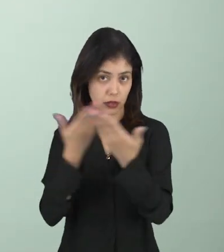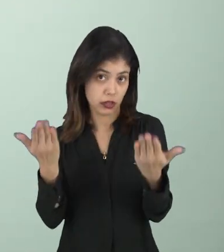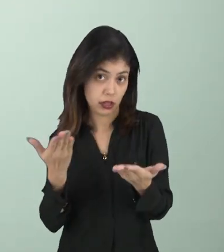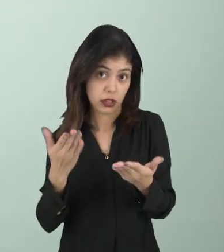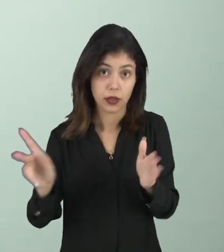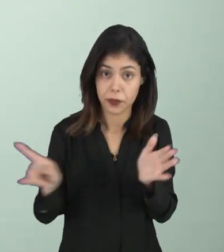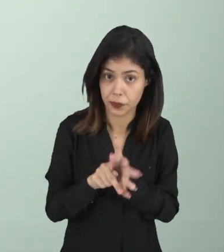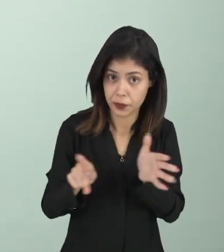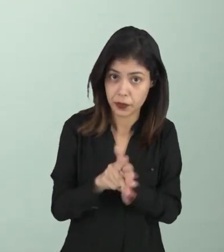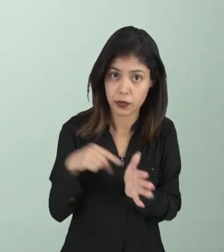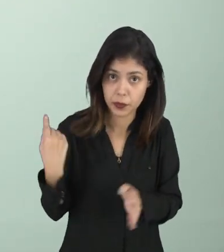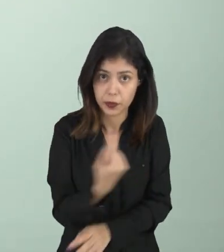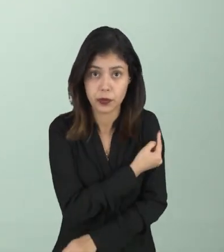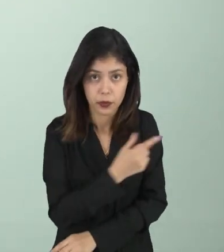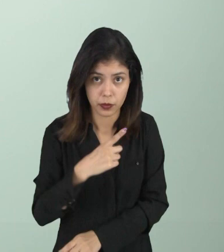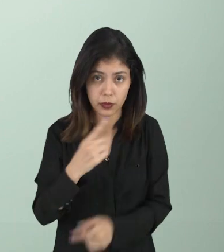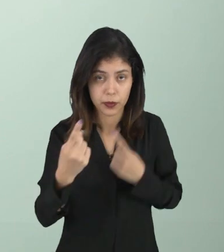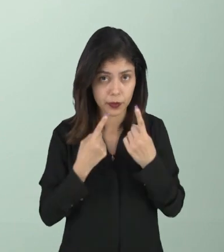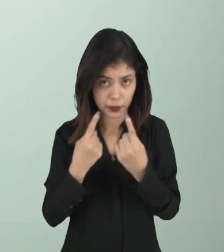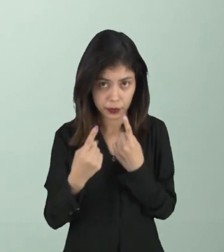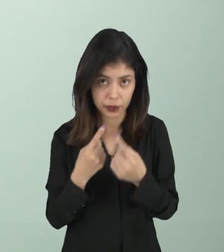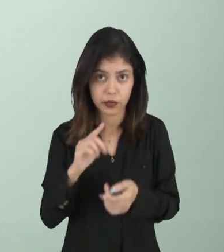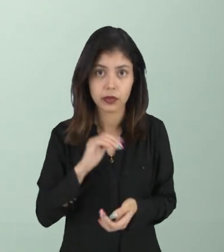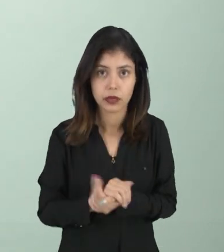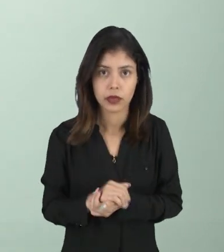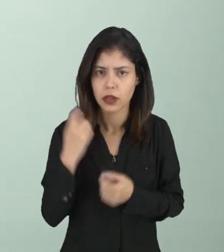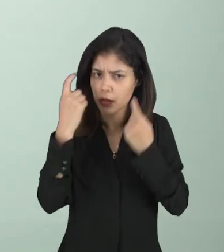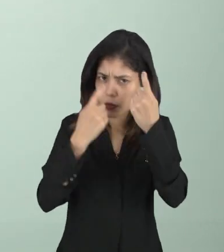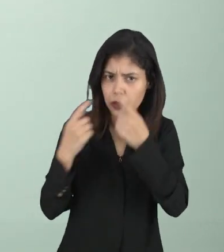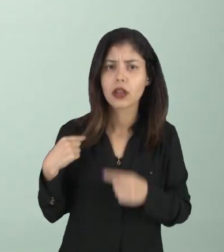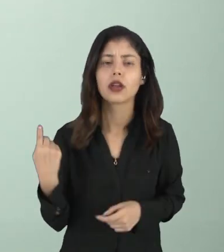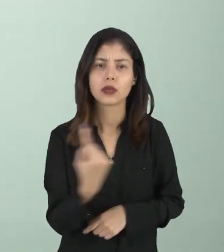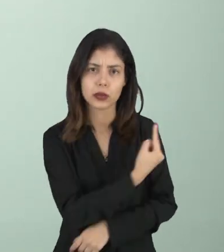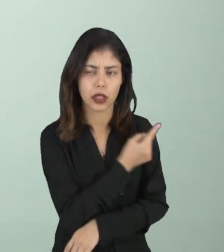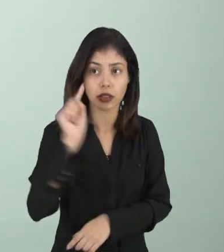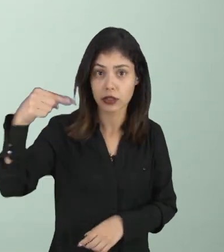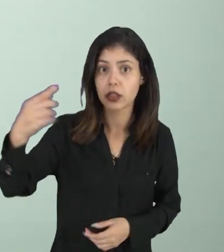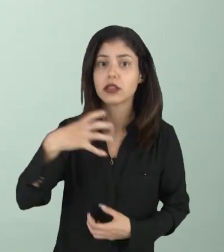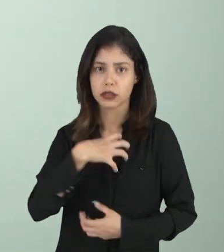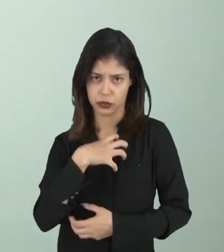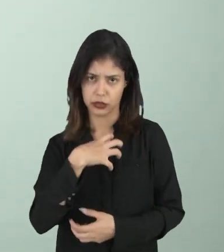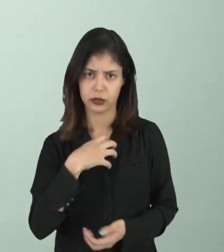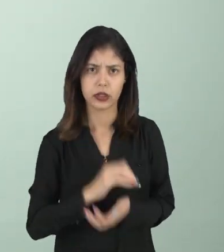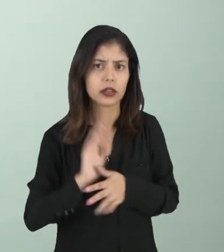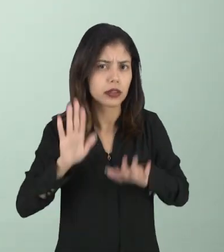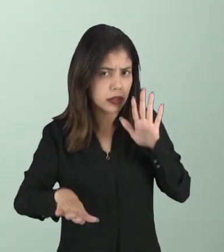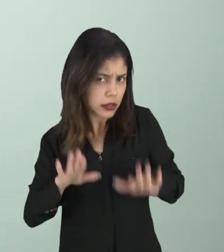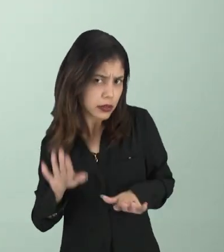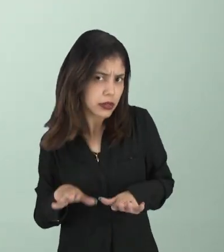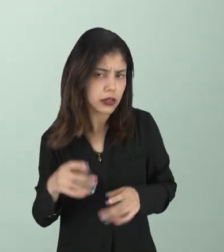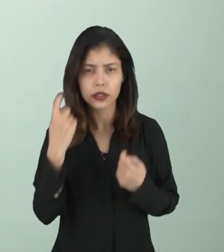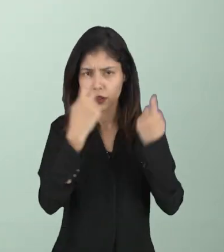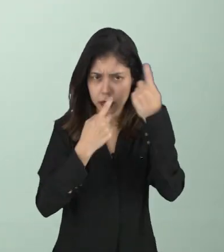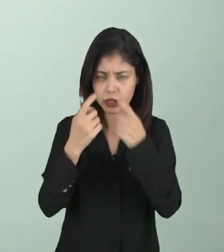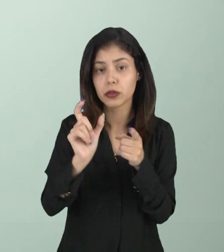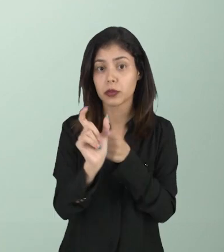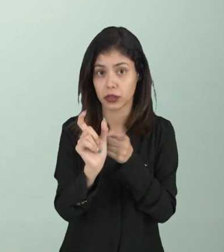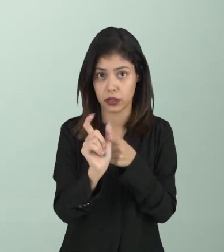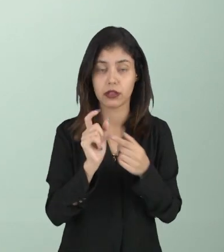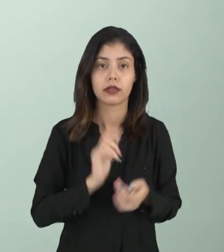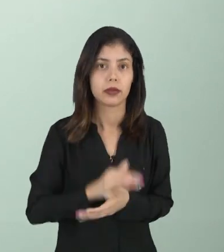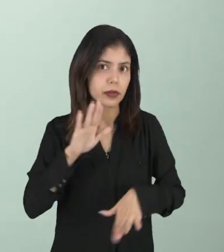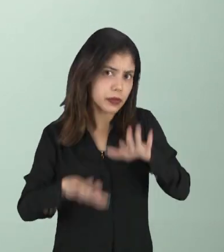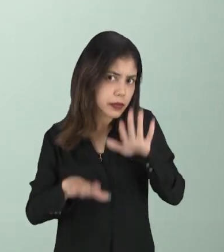vocês, é a capacidade que a gente tem de se comunicar, de expressar aquilo que a gente sente. Às vezes você expressa com